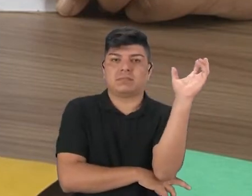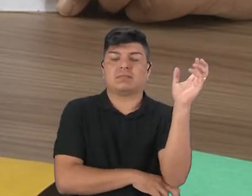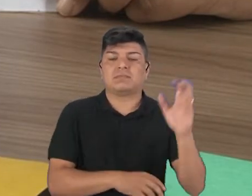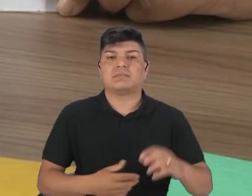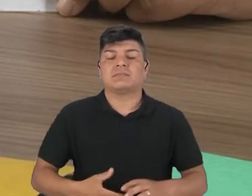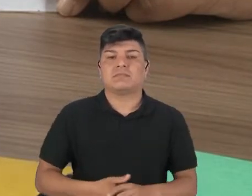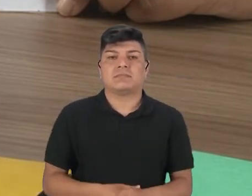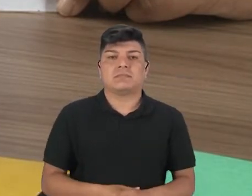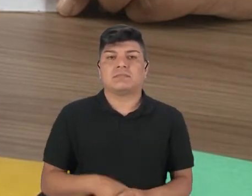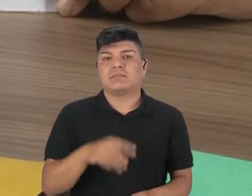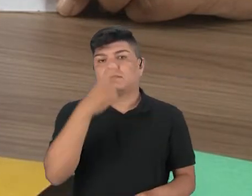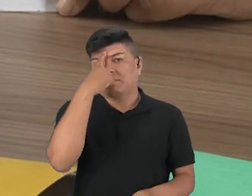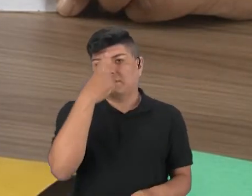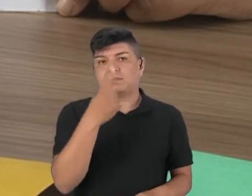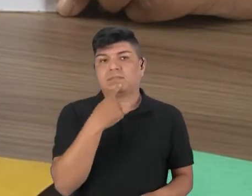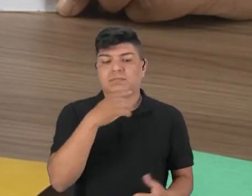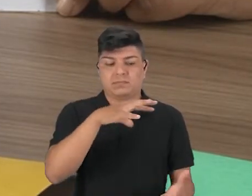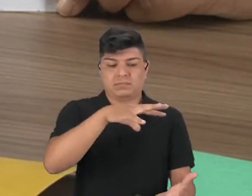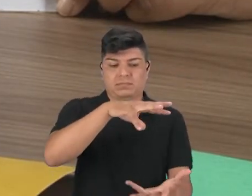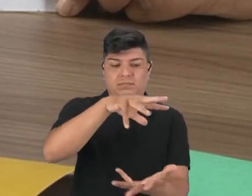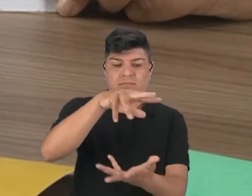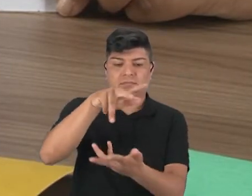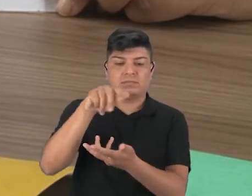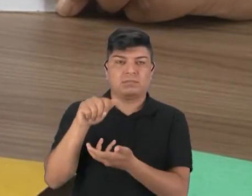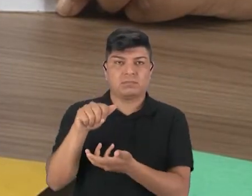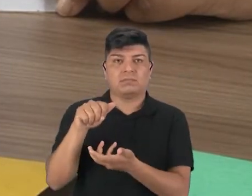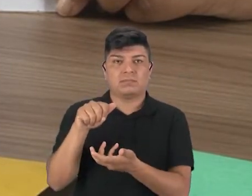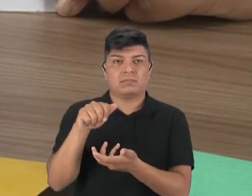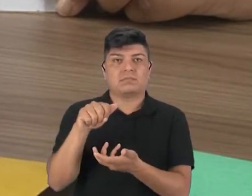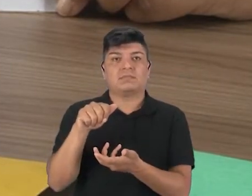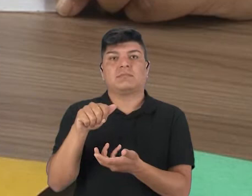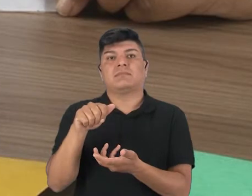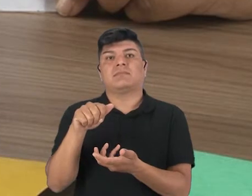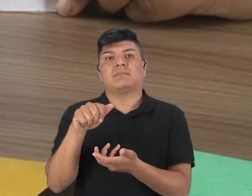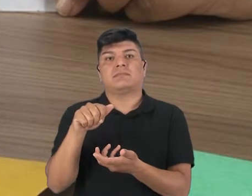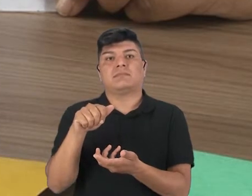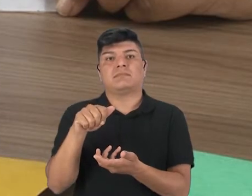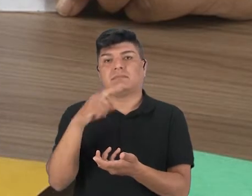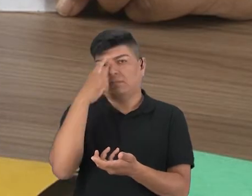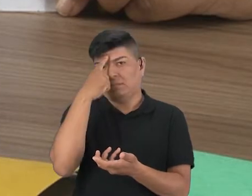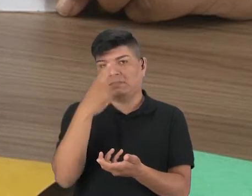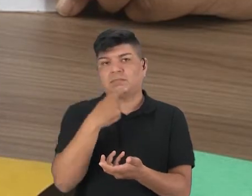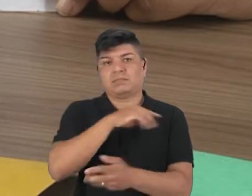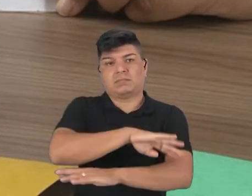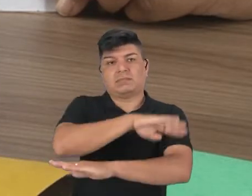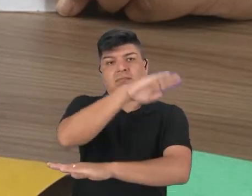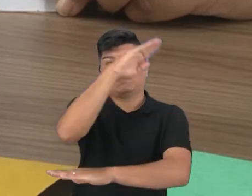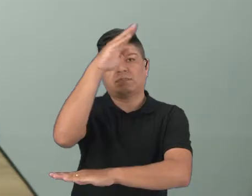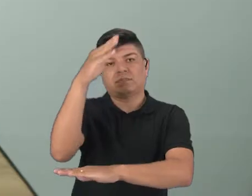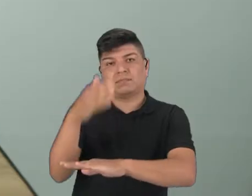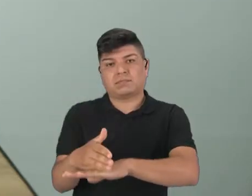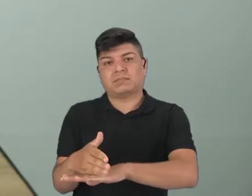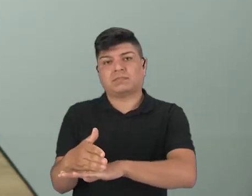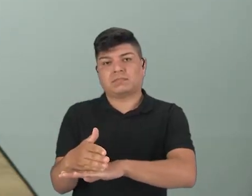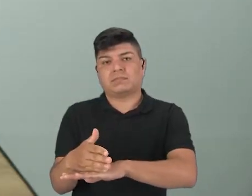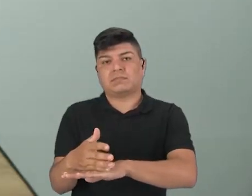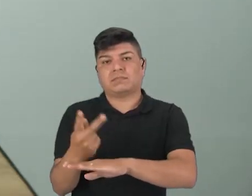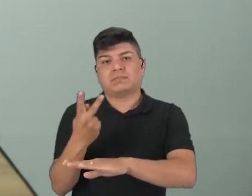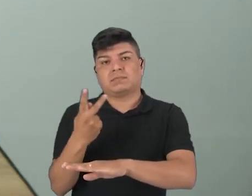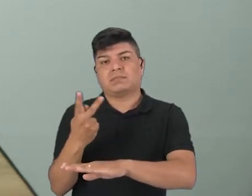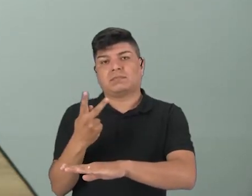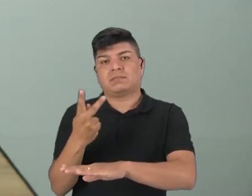natureza, Uma imagem do planeta Terra e uma imagem de uma montanha. E